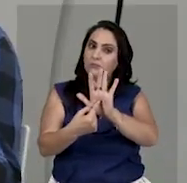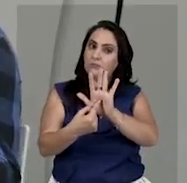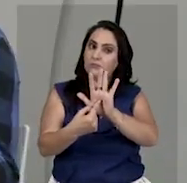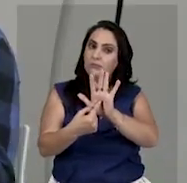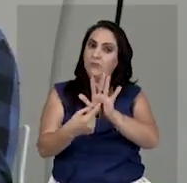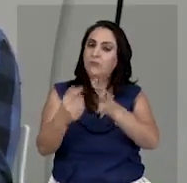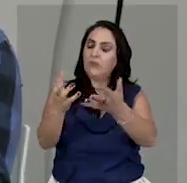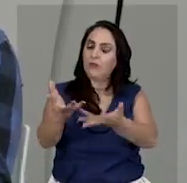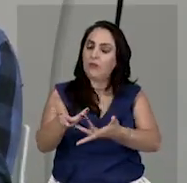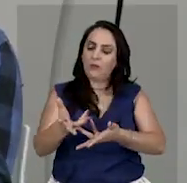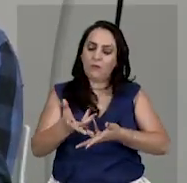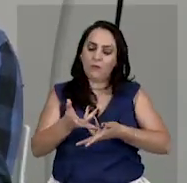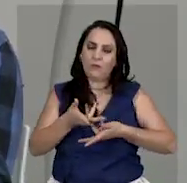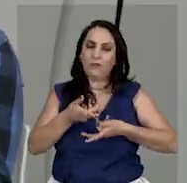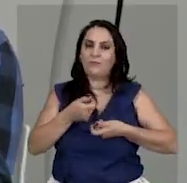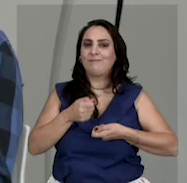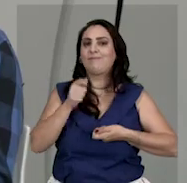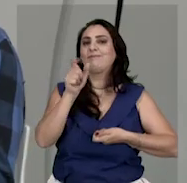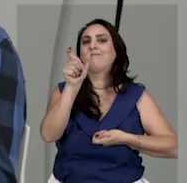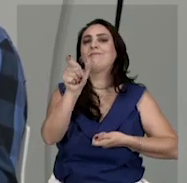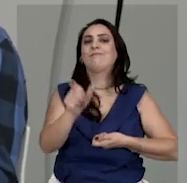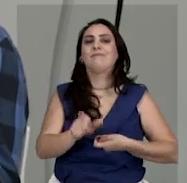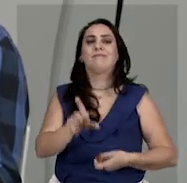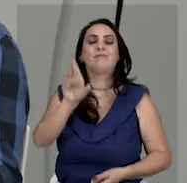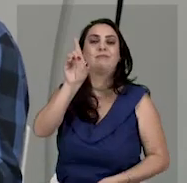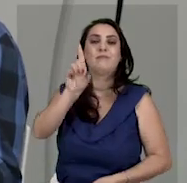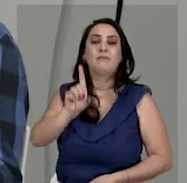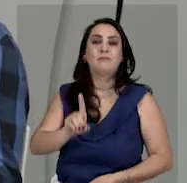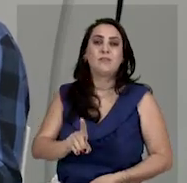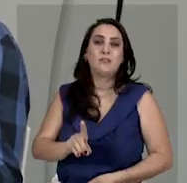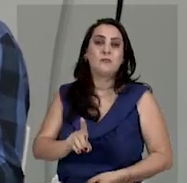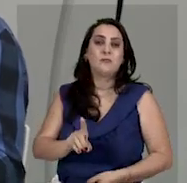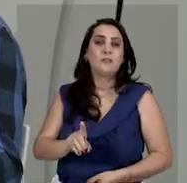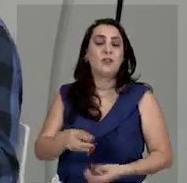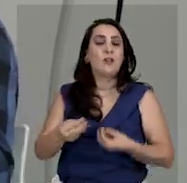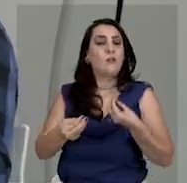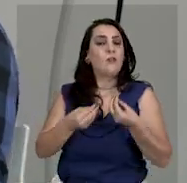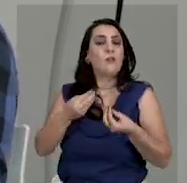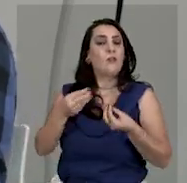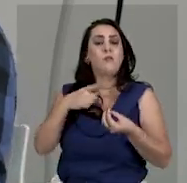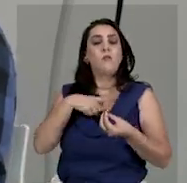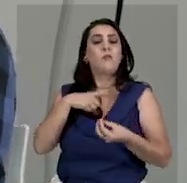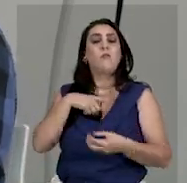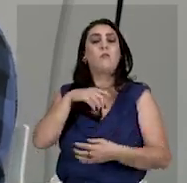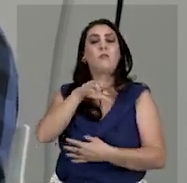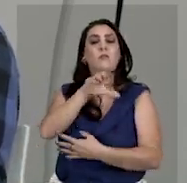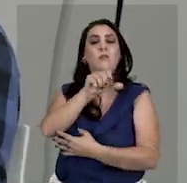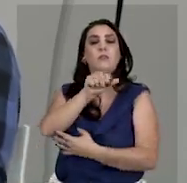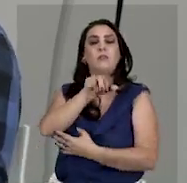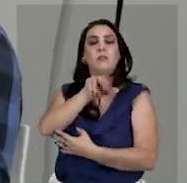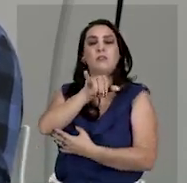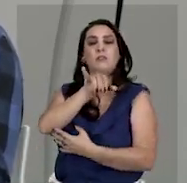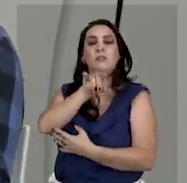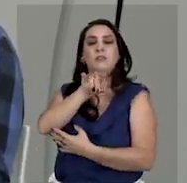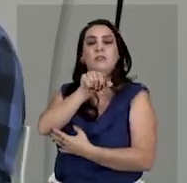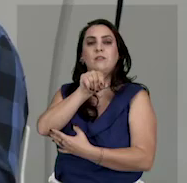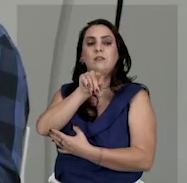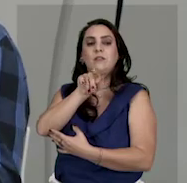do acolhimento das pessoas com deficiência de forma caridosa. Foi aí que os surdos eles começavam